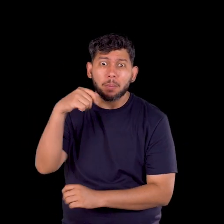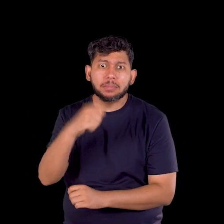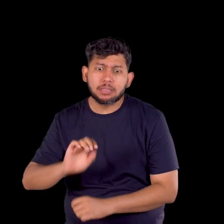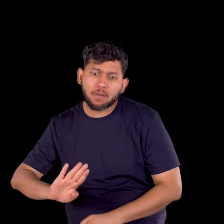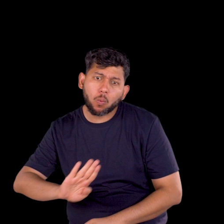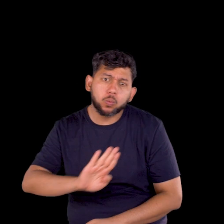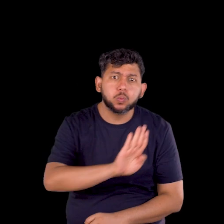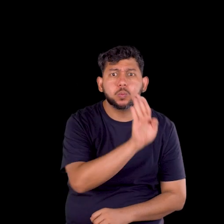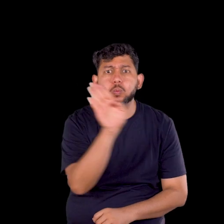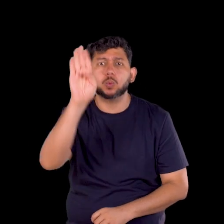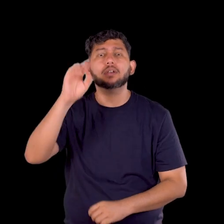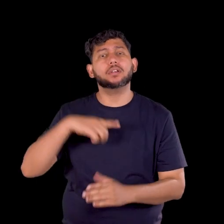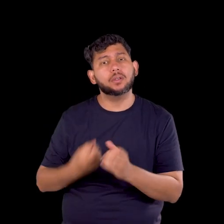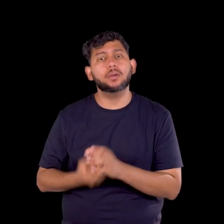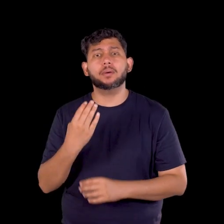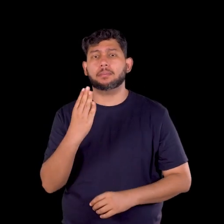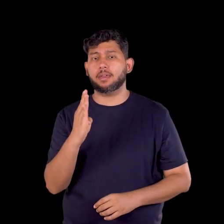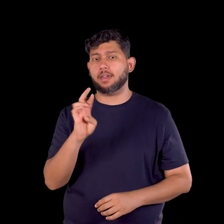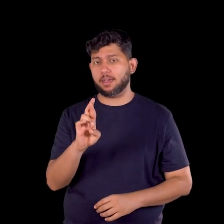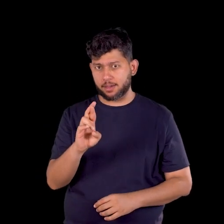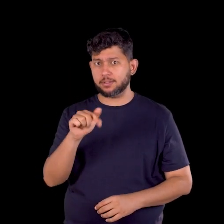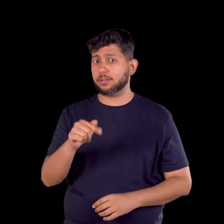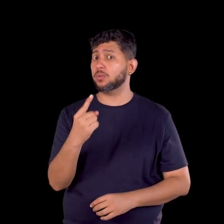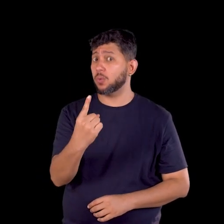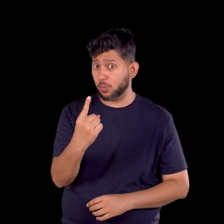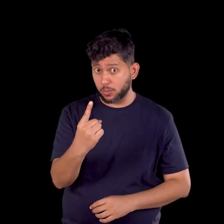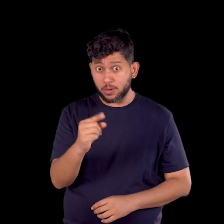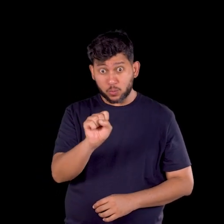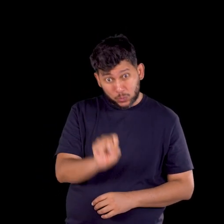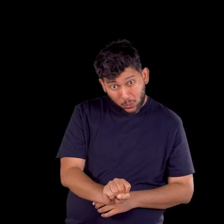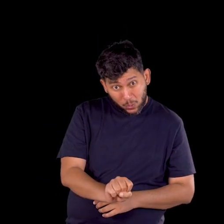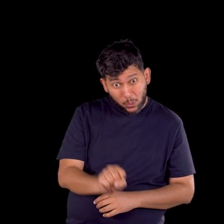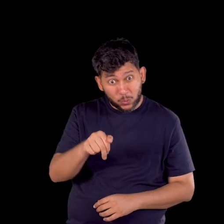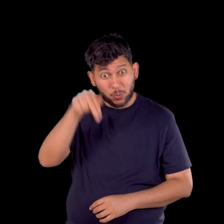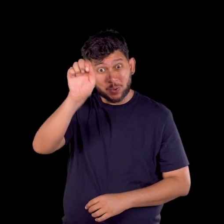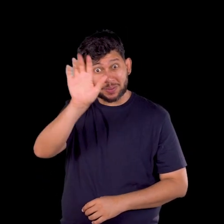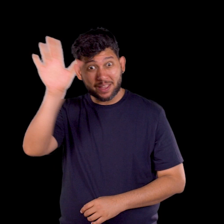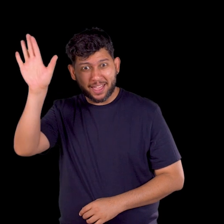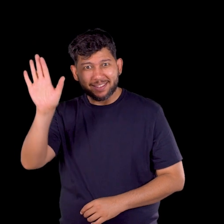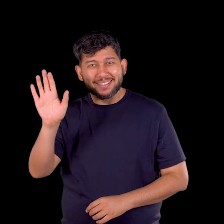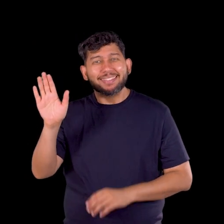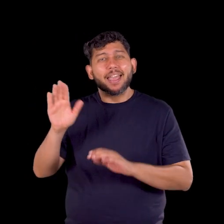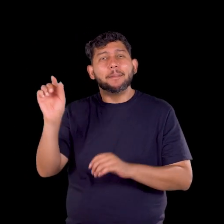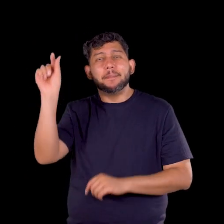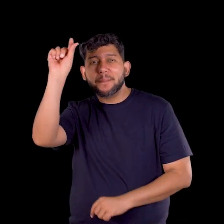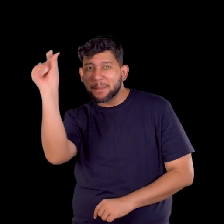a região sul a nordeste, margeando quase todo o litoral brasileiro, com mais